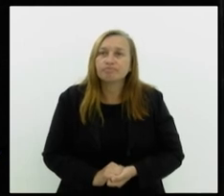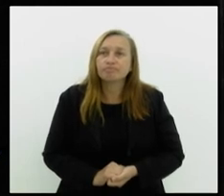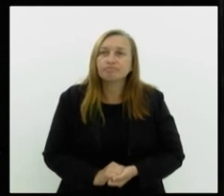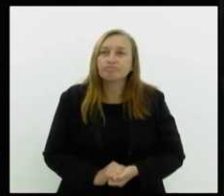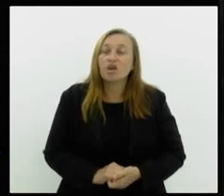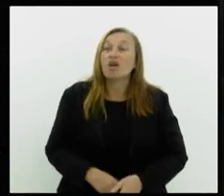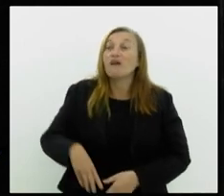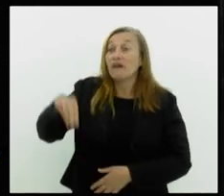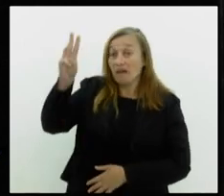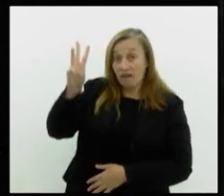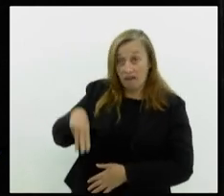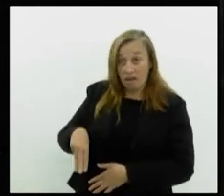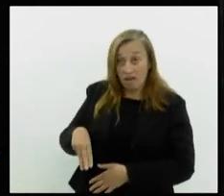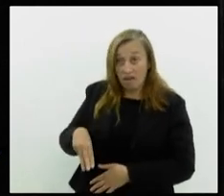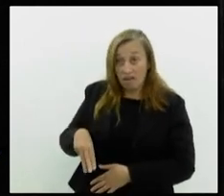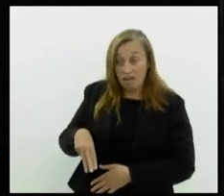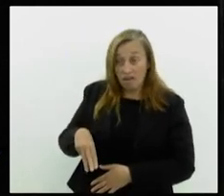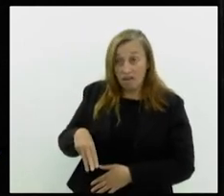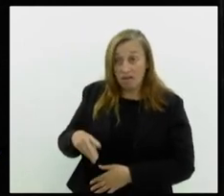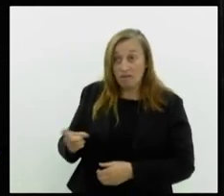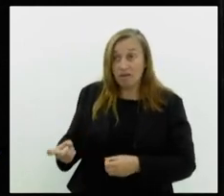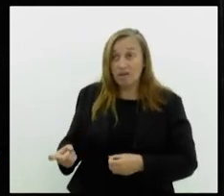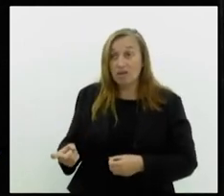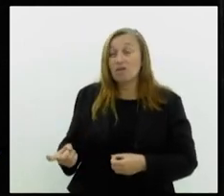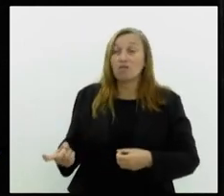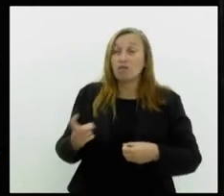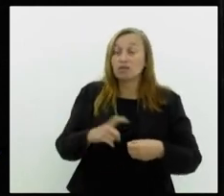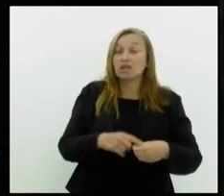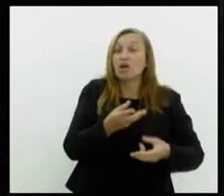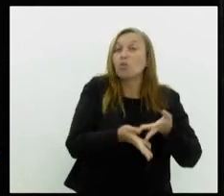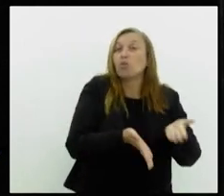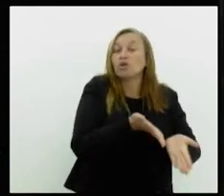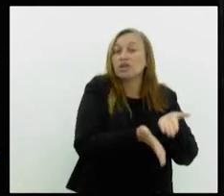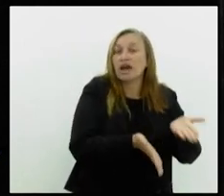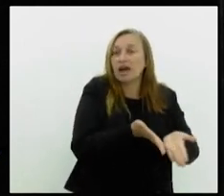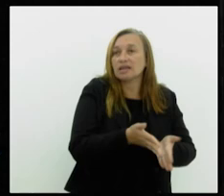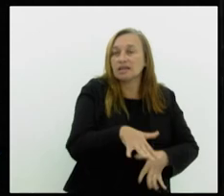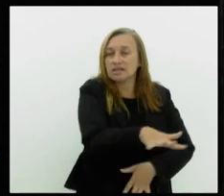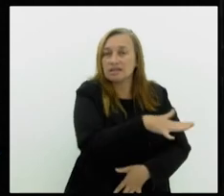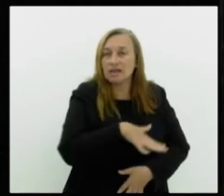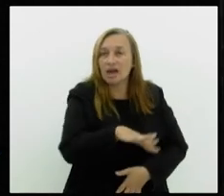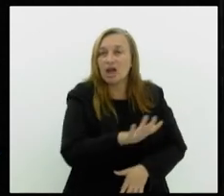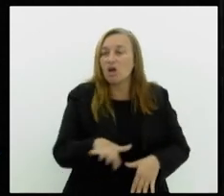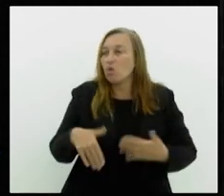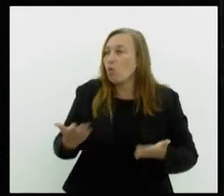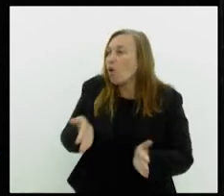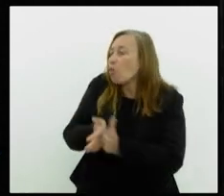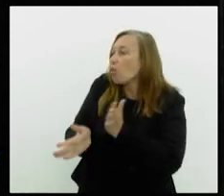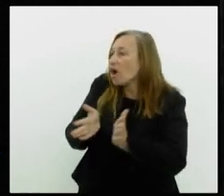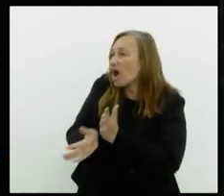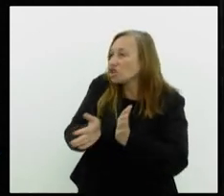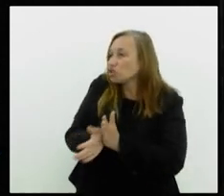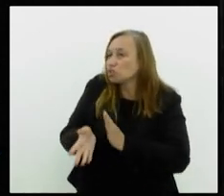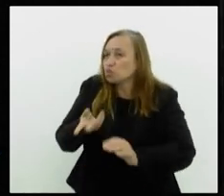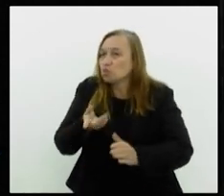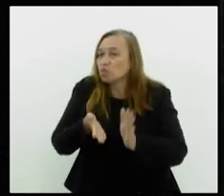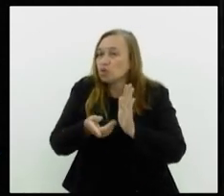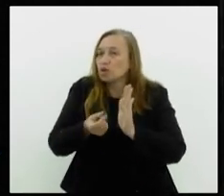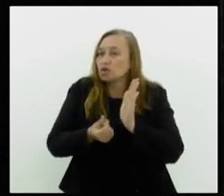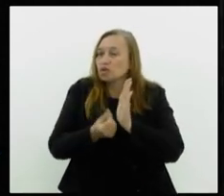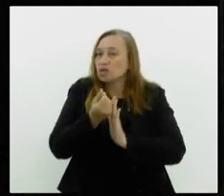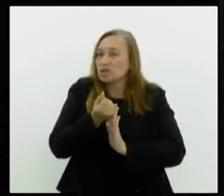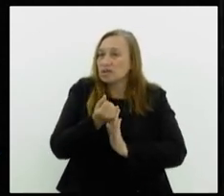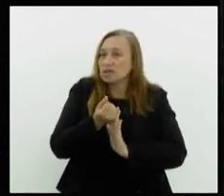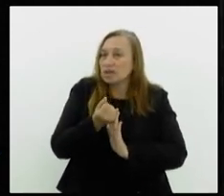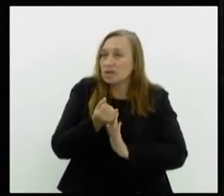Quem é que vai retomar essas áreas? Qual será o gasto disso, humano e financeiro, para recuperar